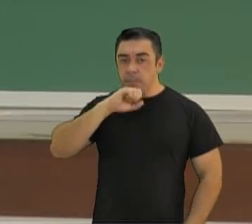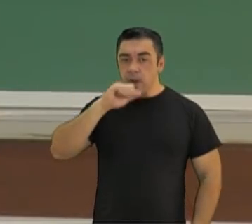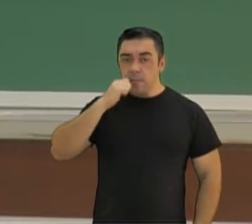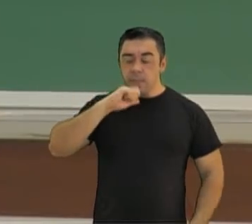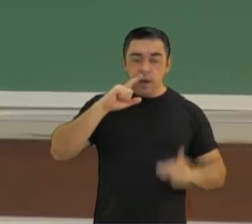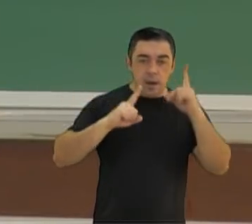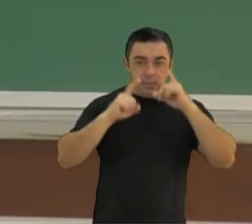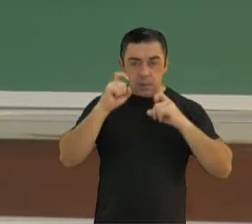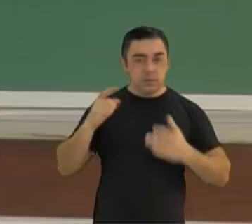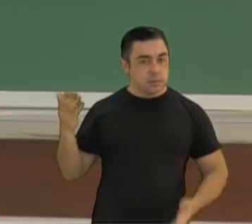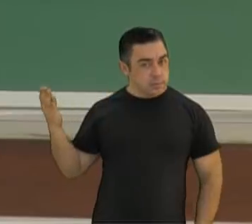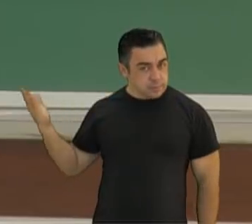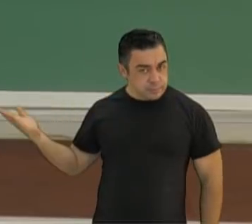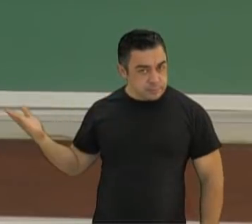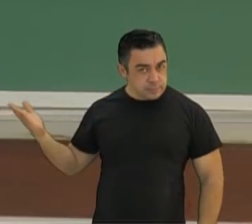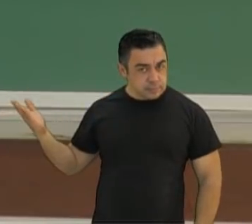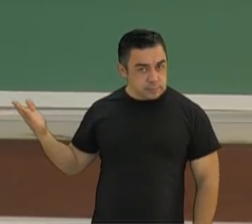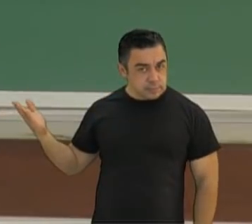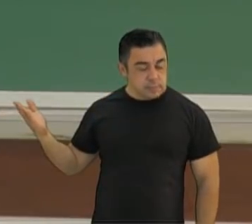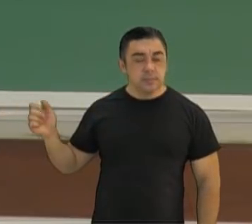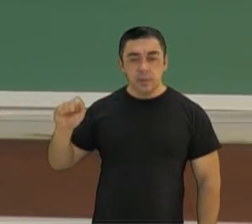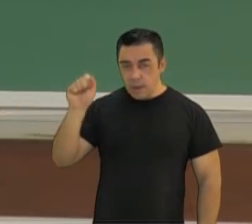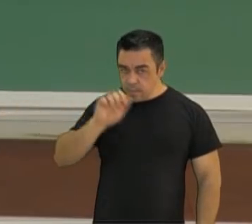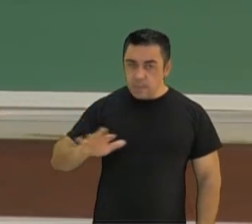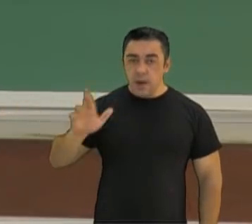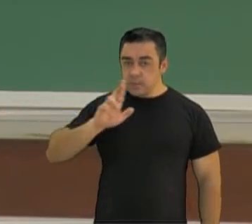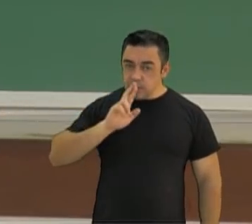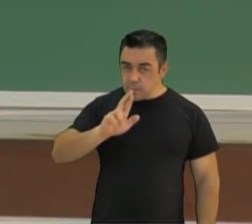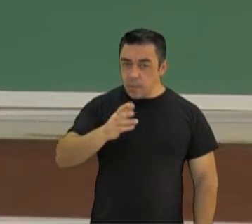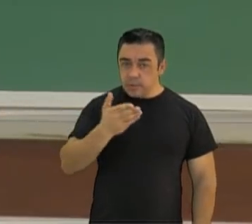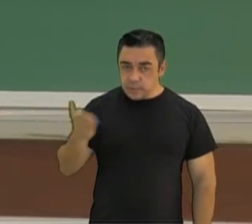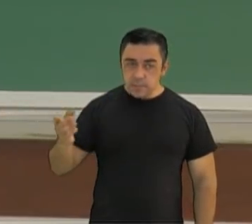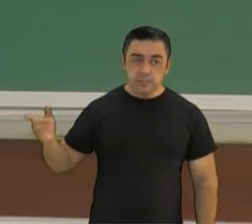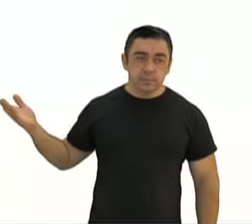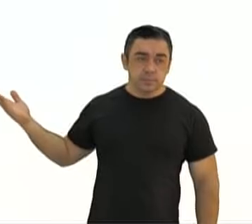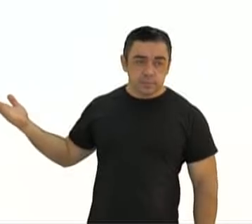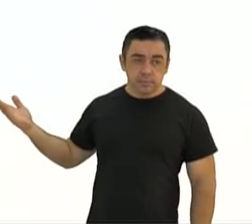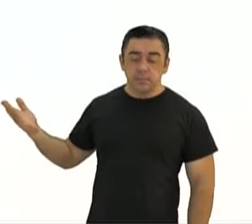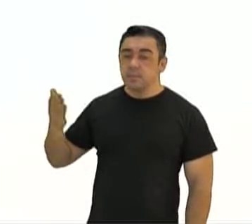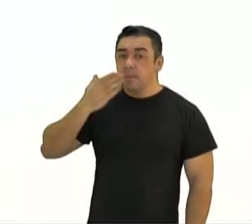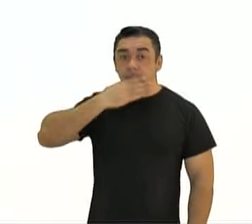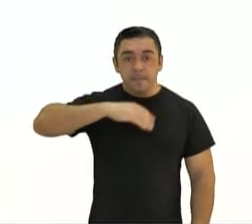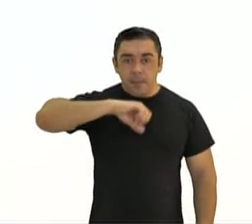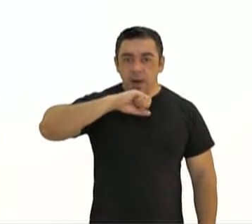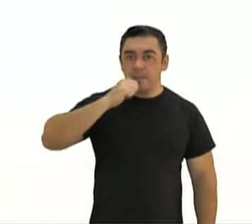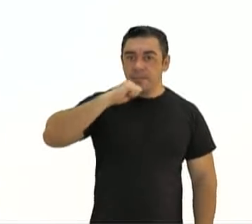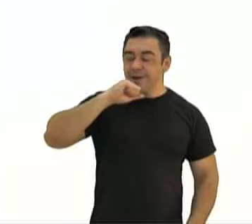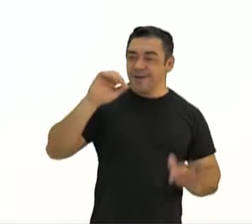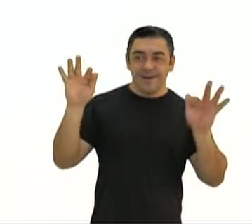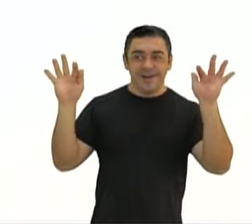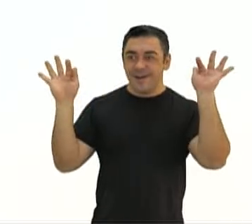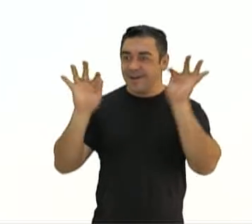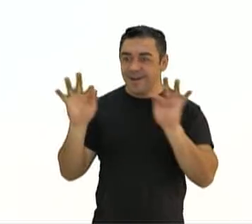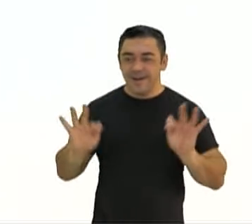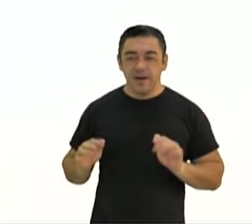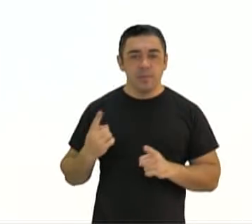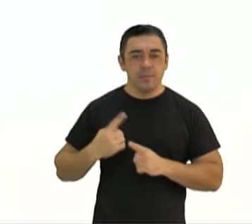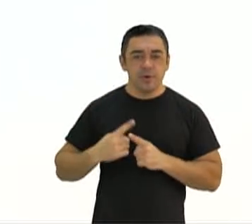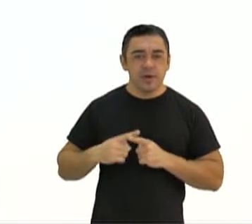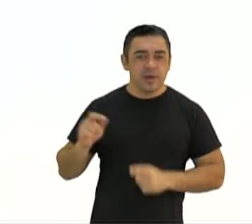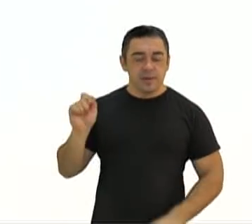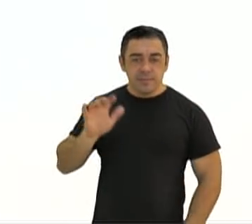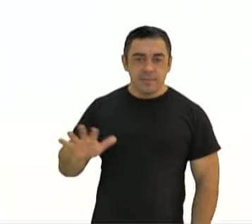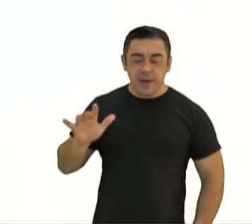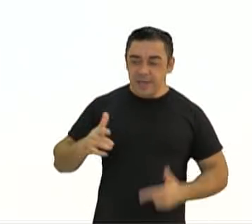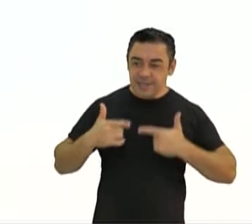pais? Então, é essa imagem que vai responder a essa questão. Os pais ficaram felizes, porque na imagem